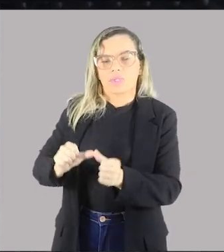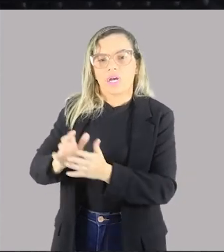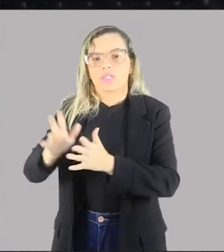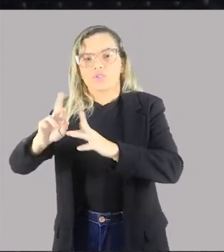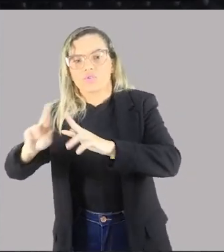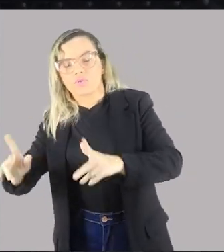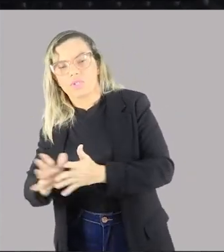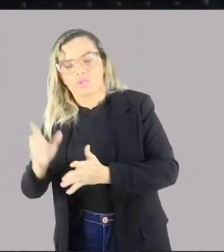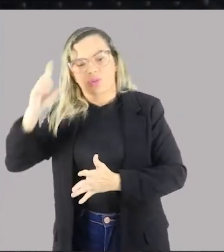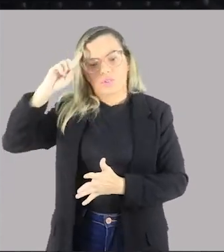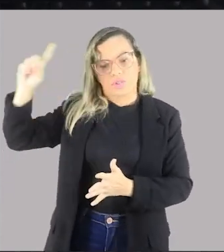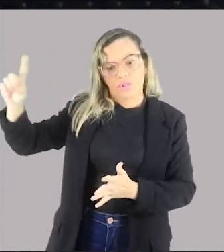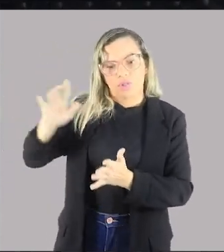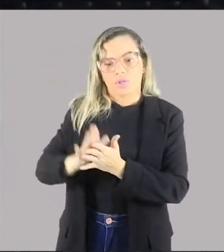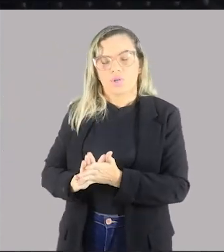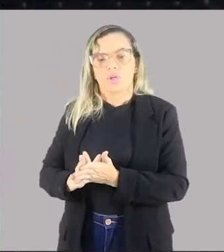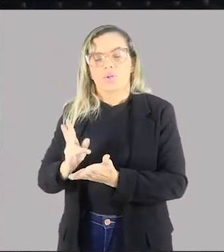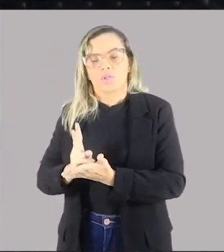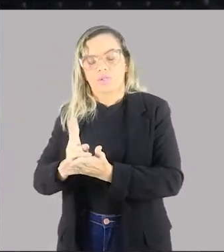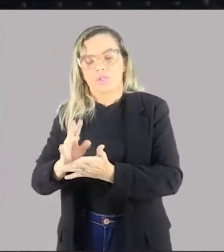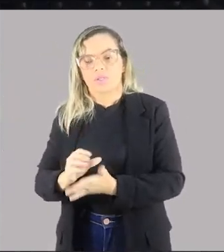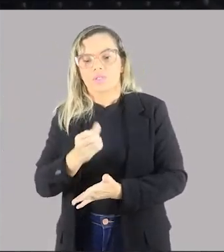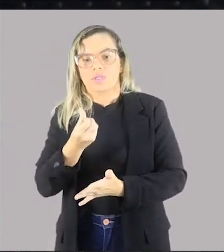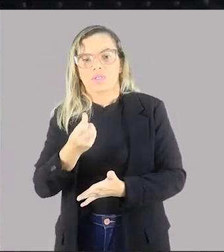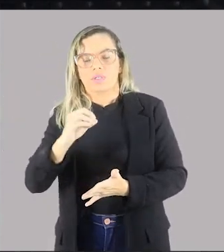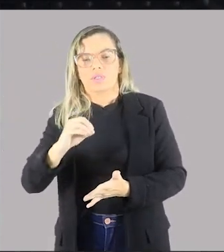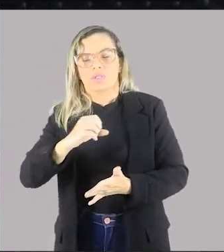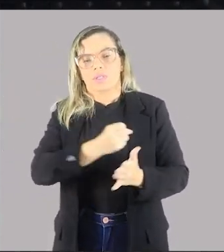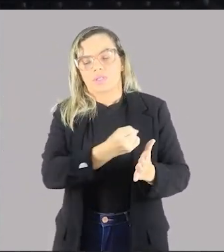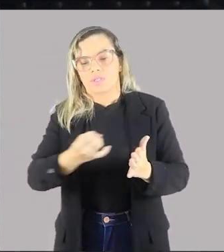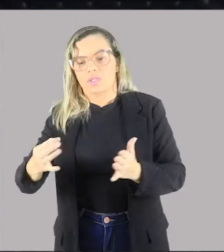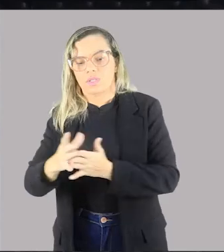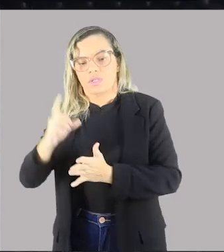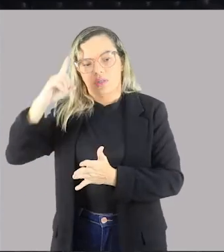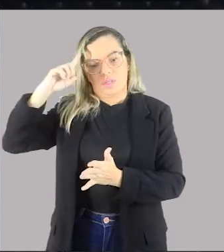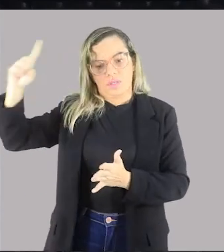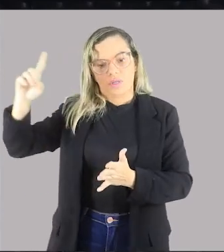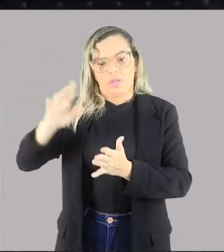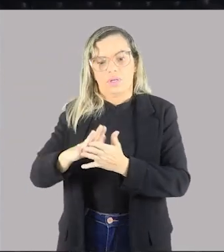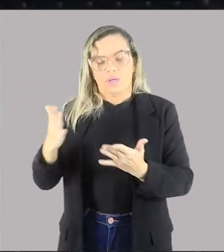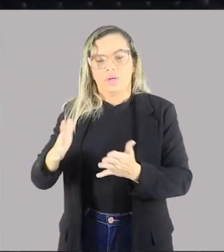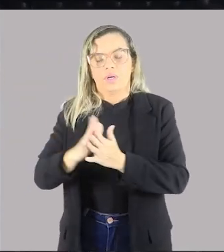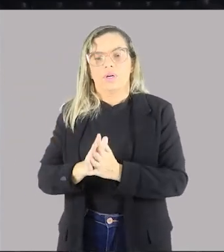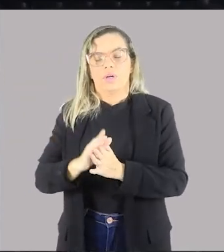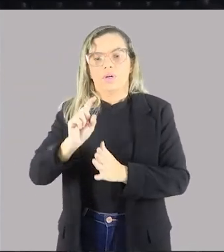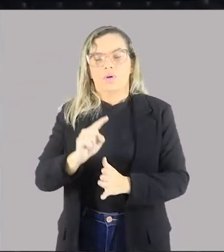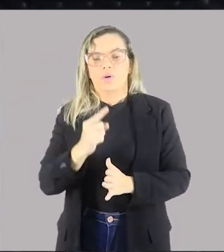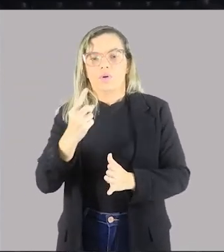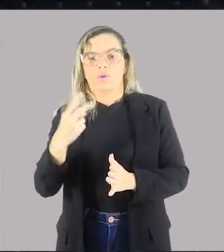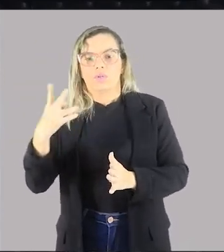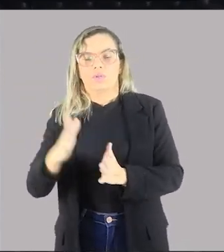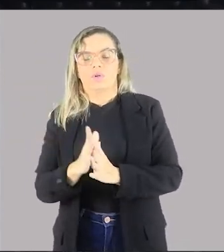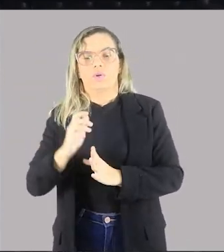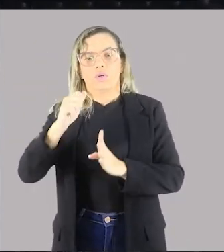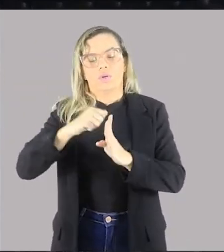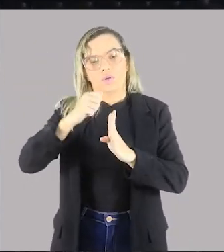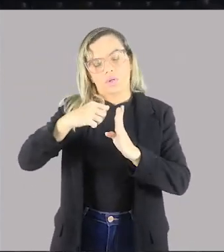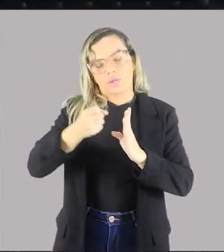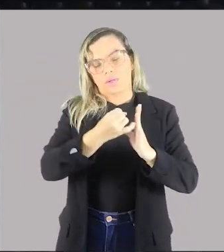Portanto, durante 60 dias, durante 12 meses, não é possível que o servidor